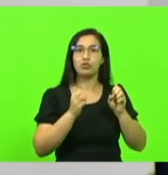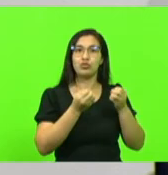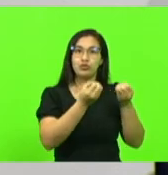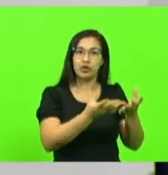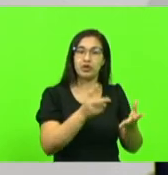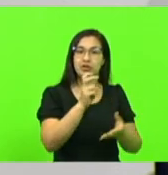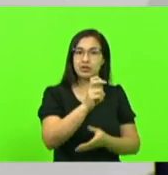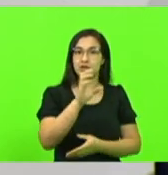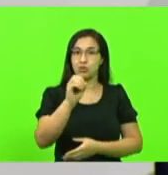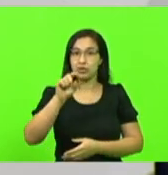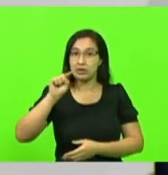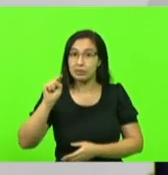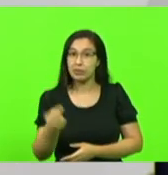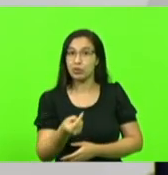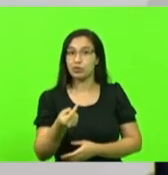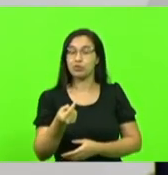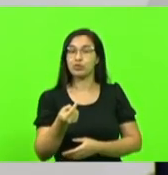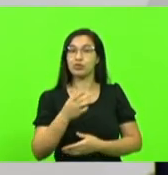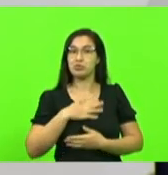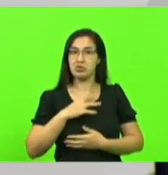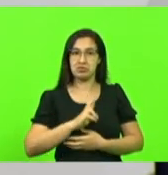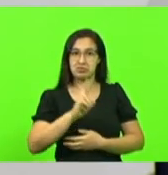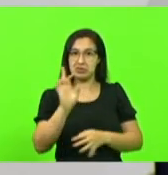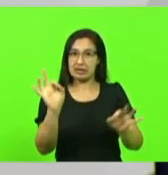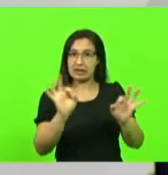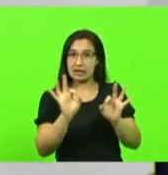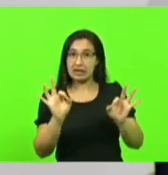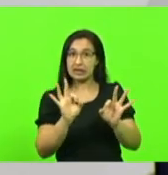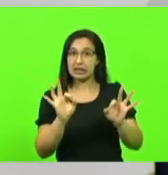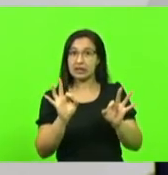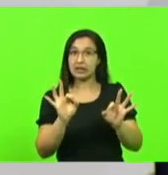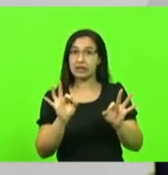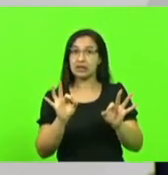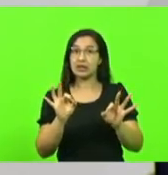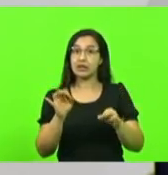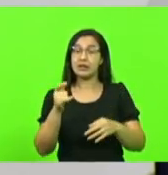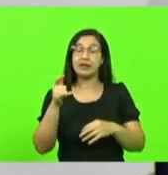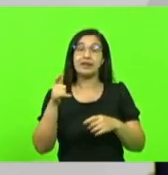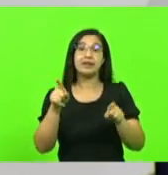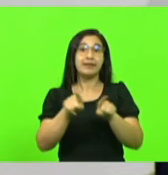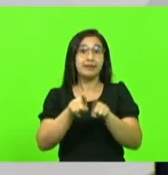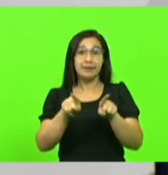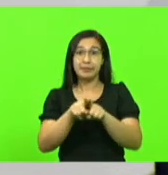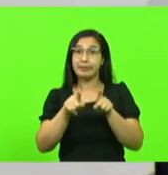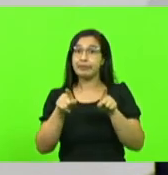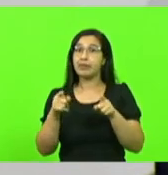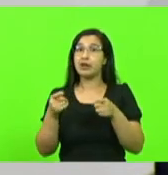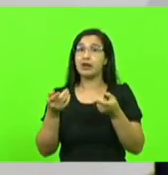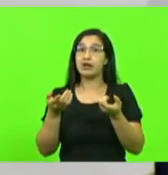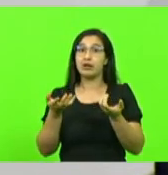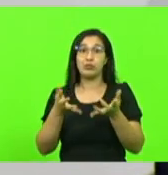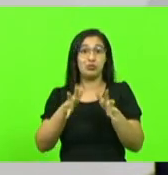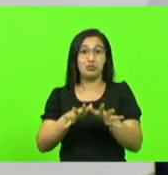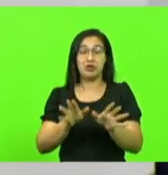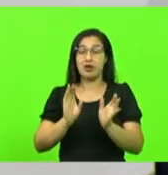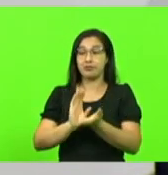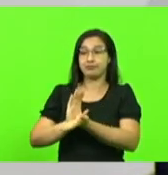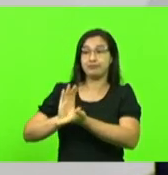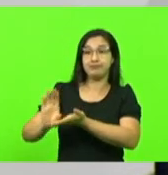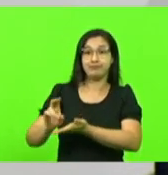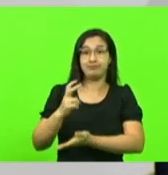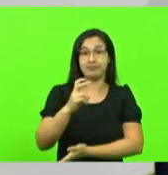reais naquilo que não é minha responsabilidade, eu estou, ao mesmo tempo, escolhendo não colocar 50 milhões de